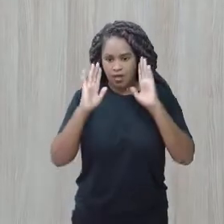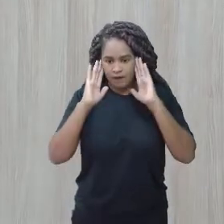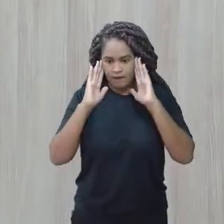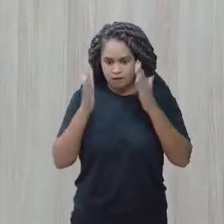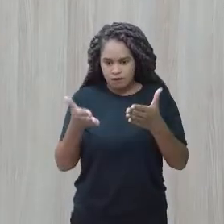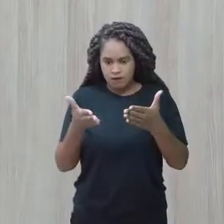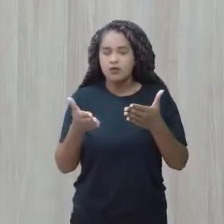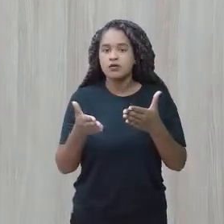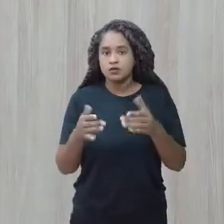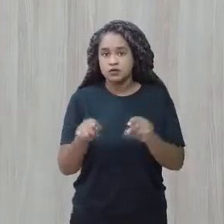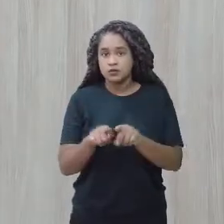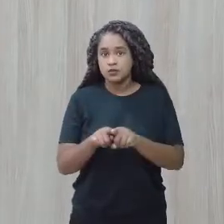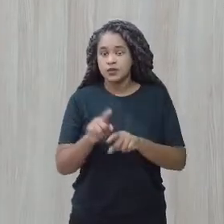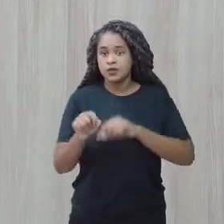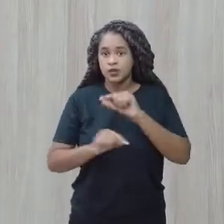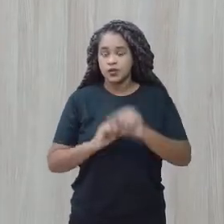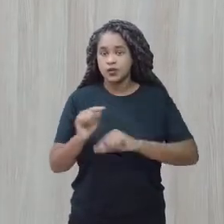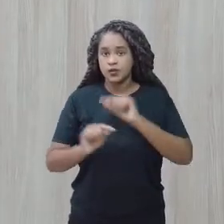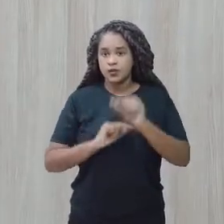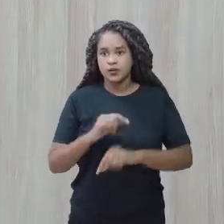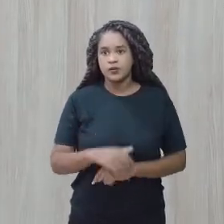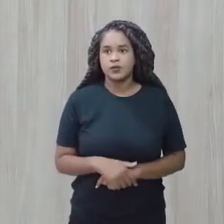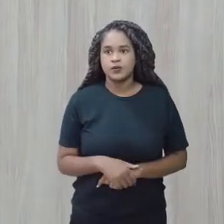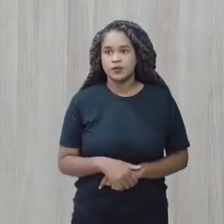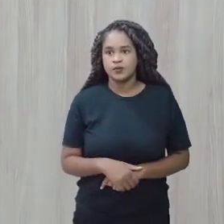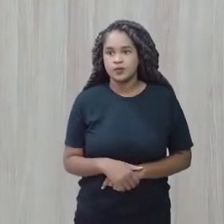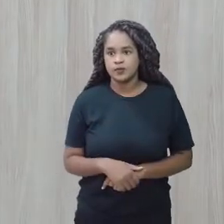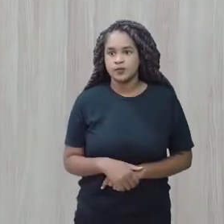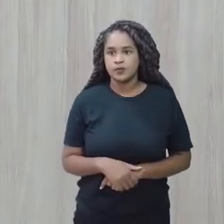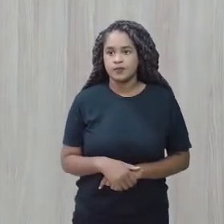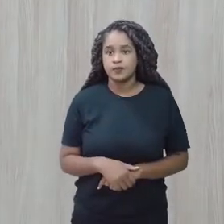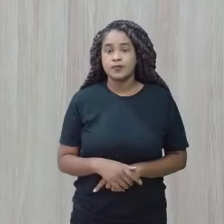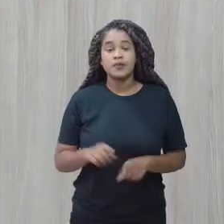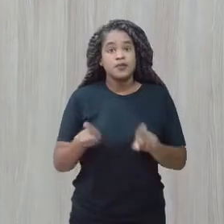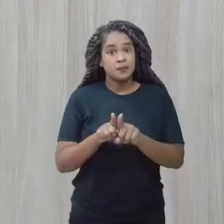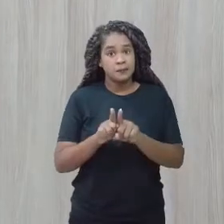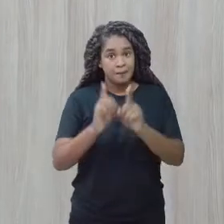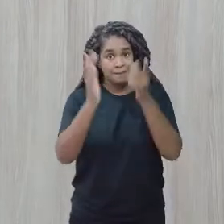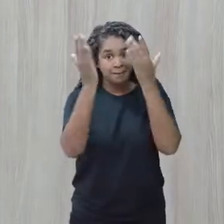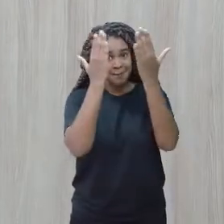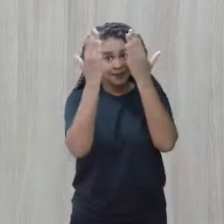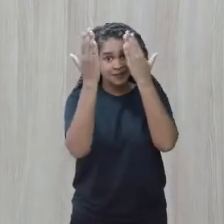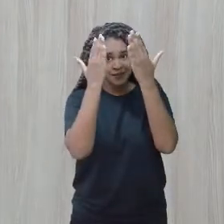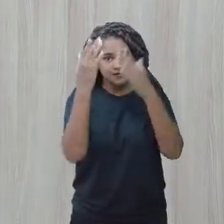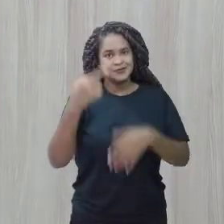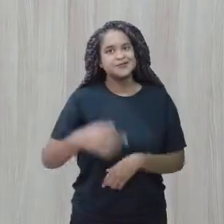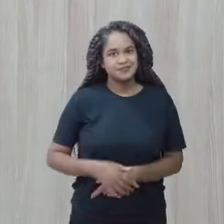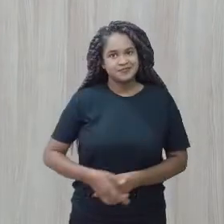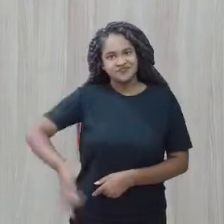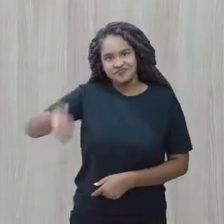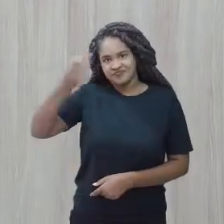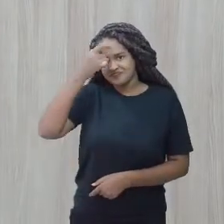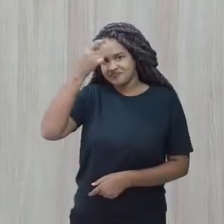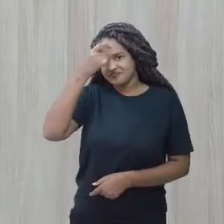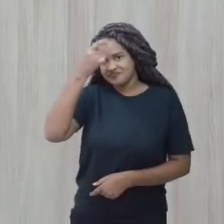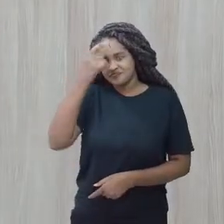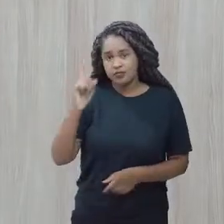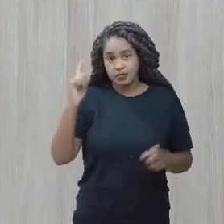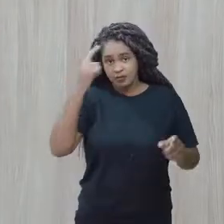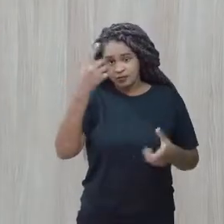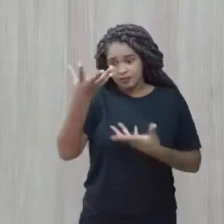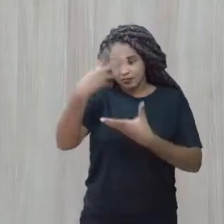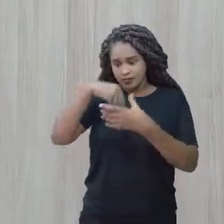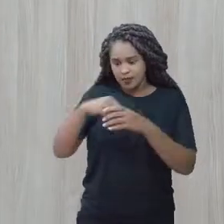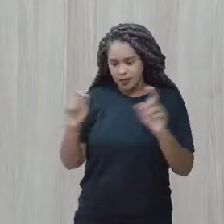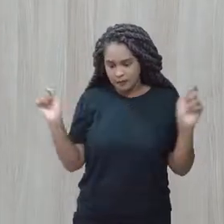a questão da melhoria da qualidade psicológica, né? da nossa capacidade